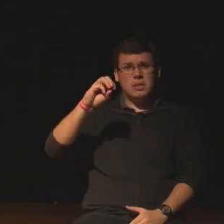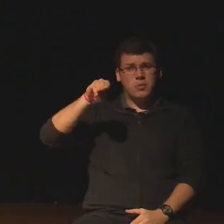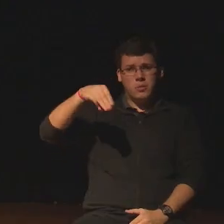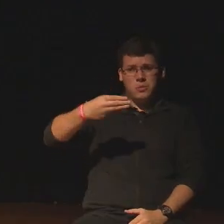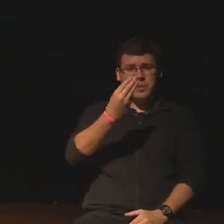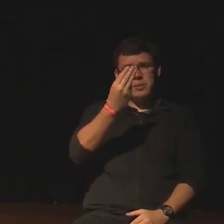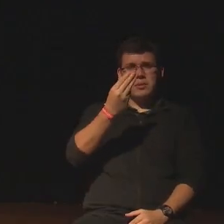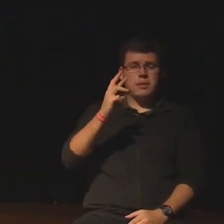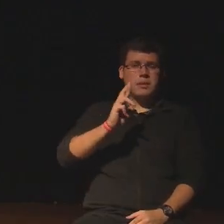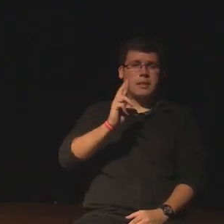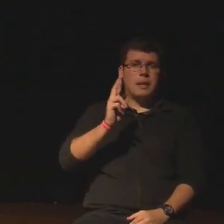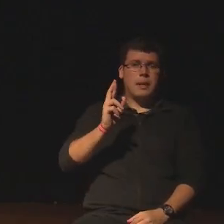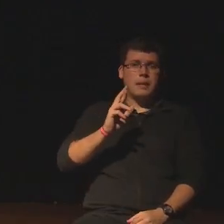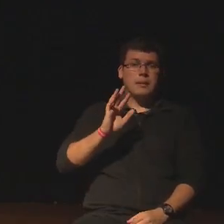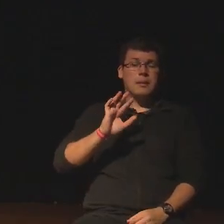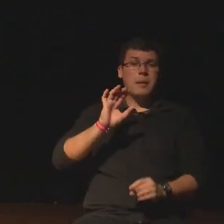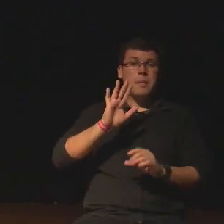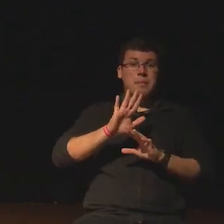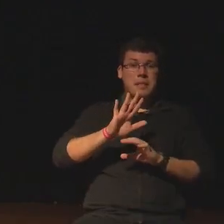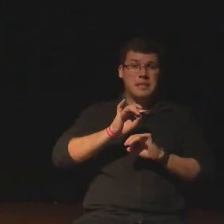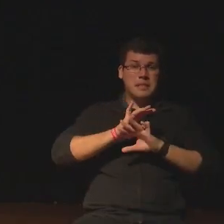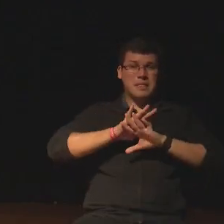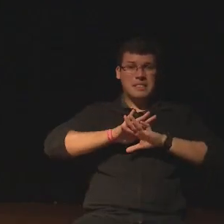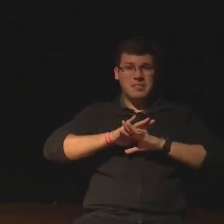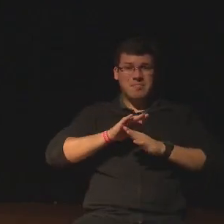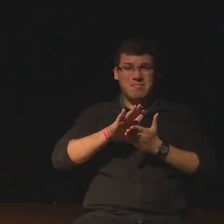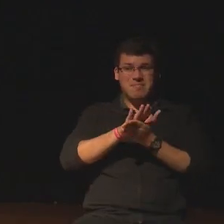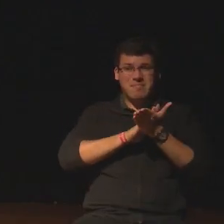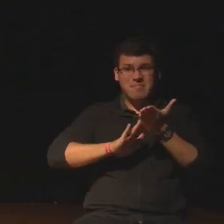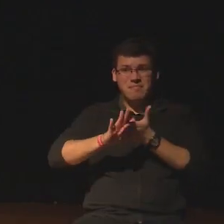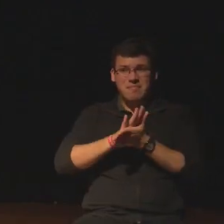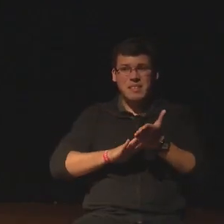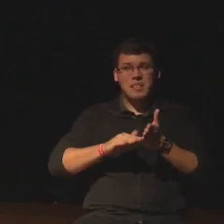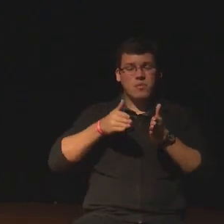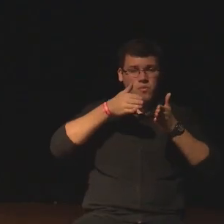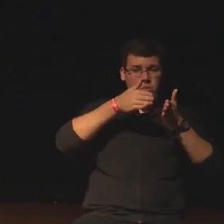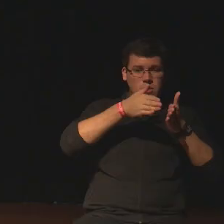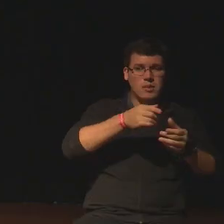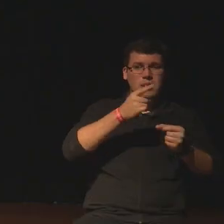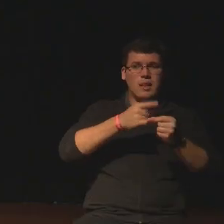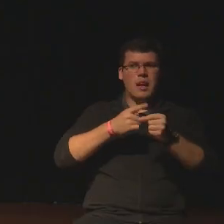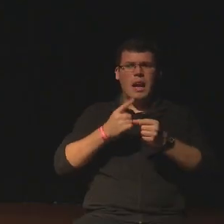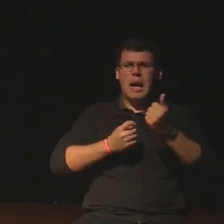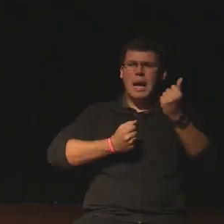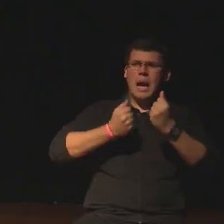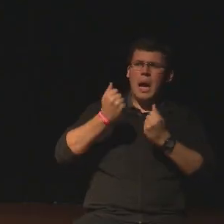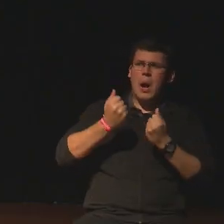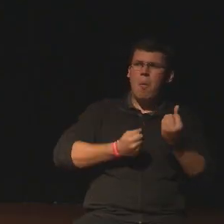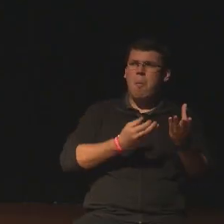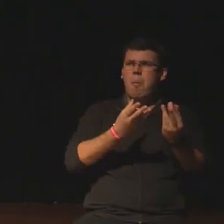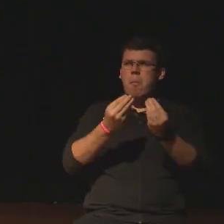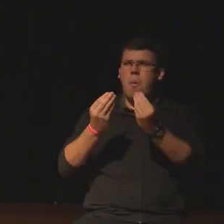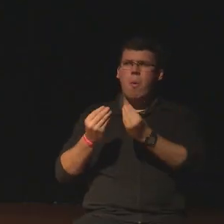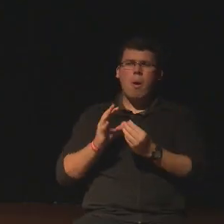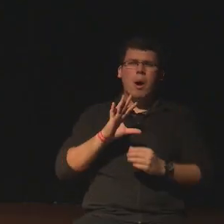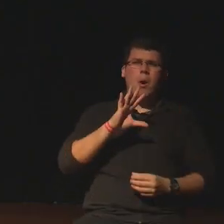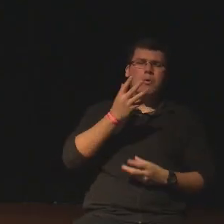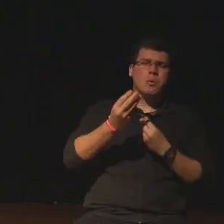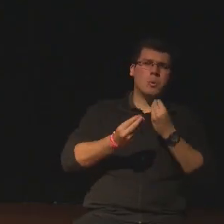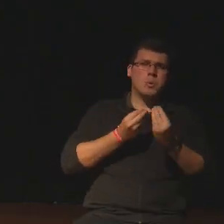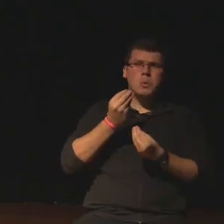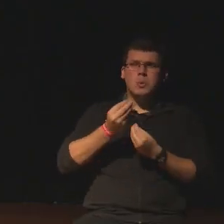Mas nada para a cidade. Meu Deus, como tem carro, eu não entendo por que isso acontece.